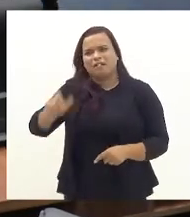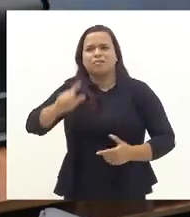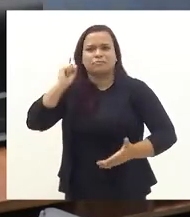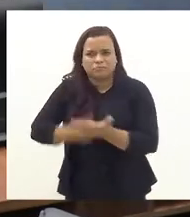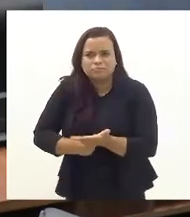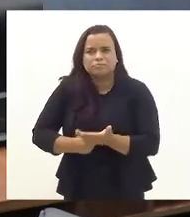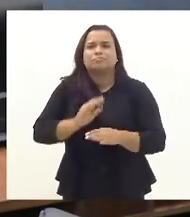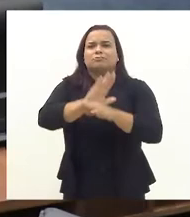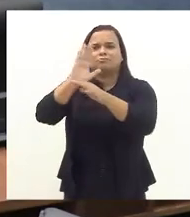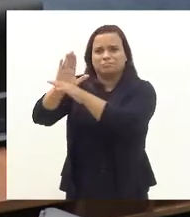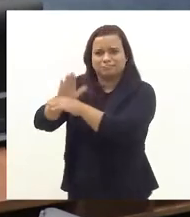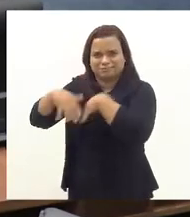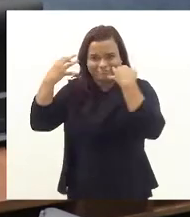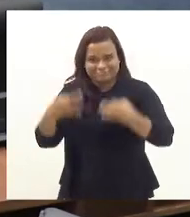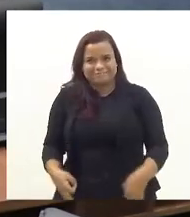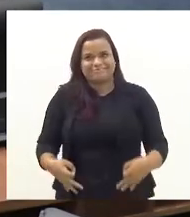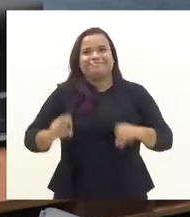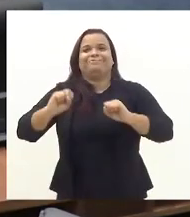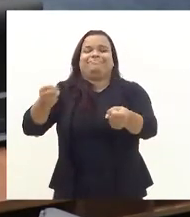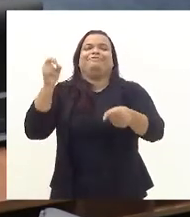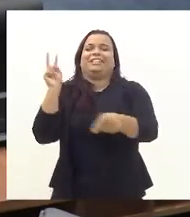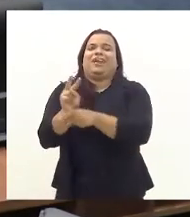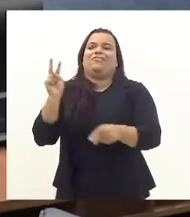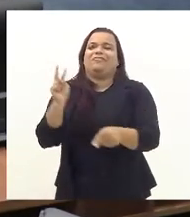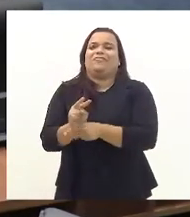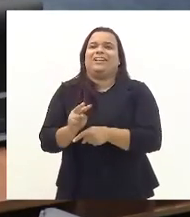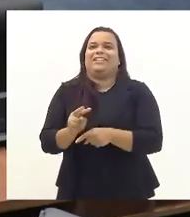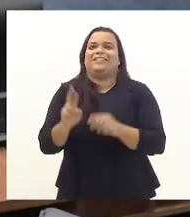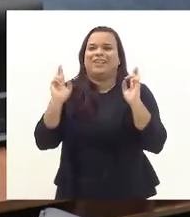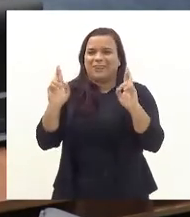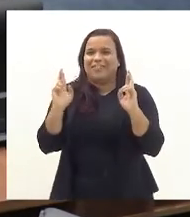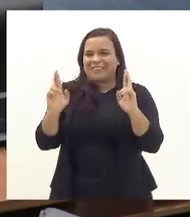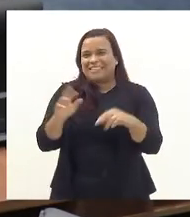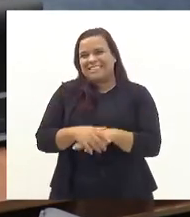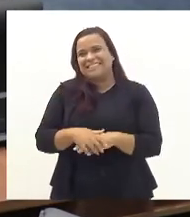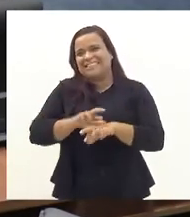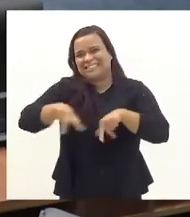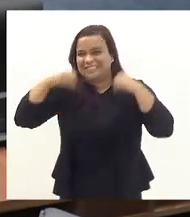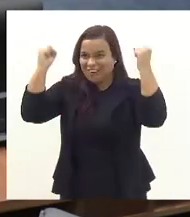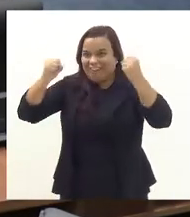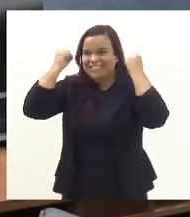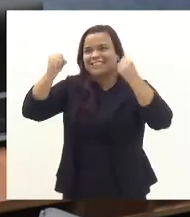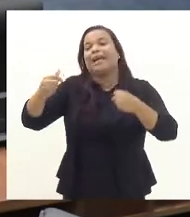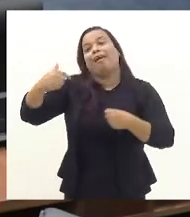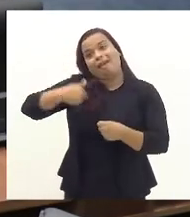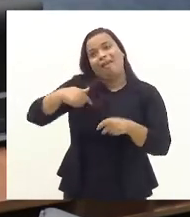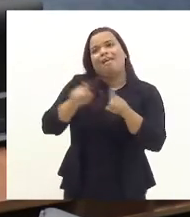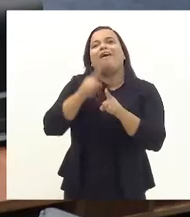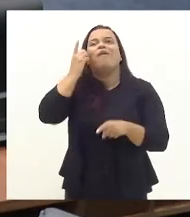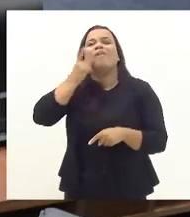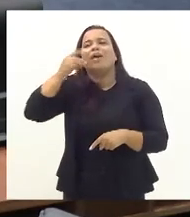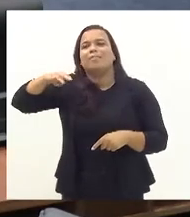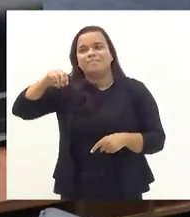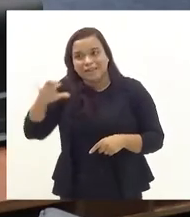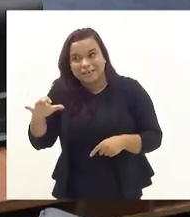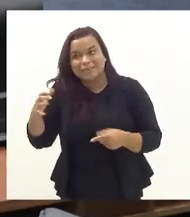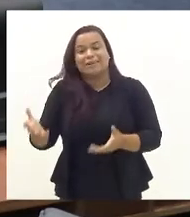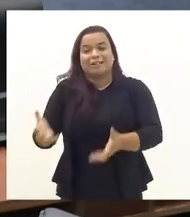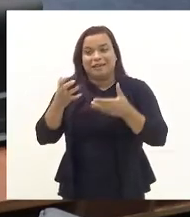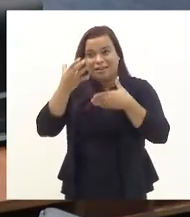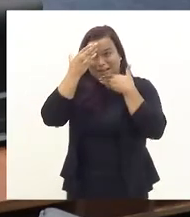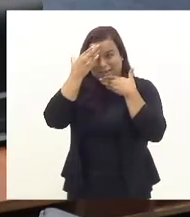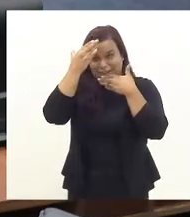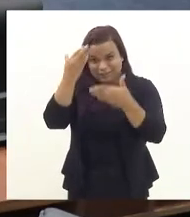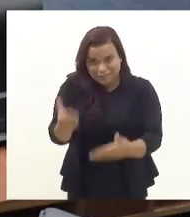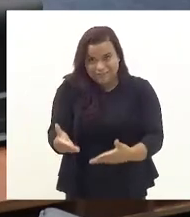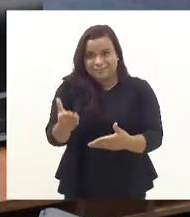comprometido também com a defesa das nossas torcidas. Eu e o deputado Carlos Mink queremos fazer também esse